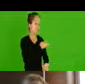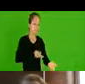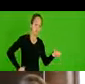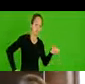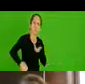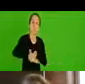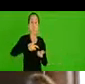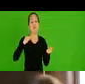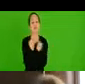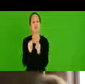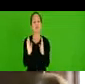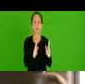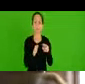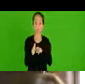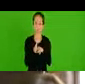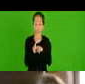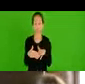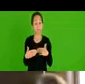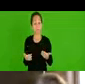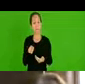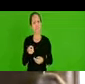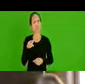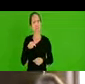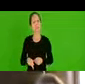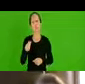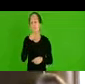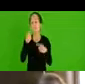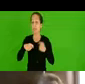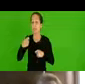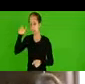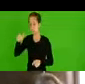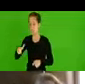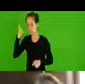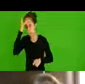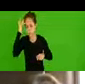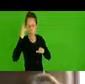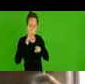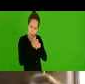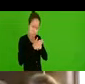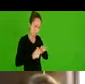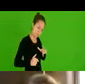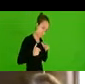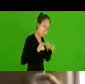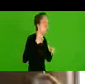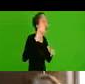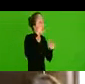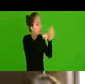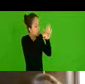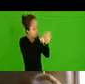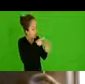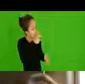pesquisa, ela sempre exige uma ação, uma intervenção, um planejamento conjunto